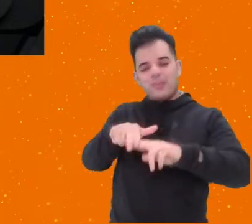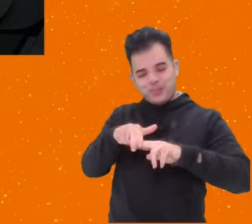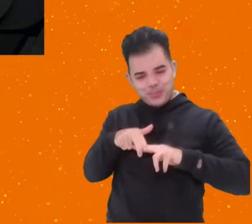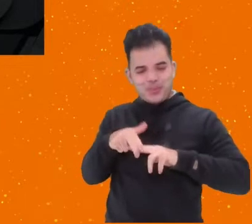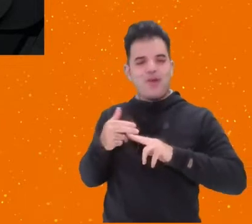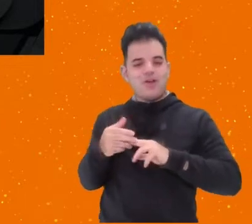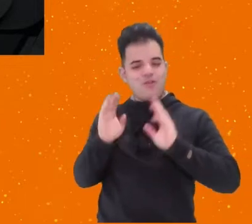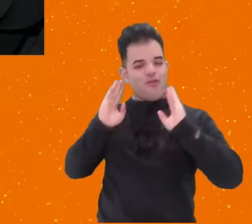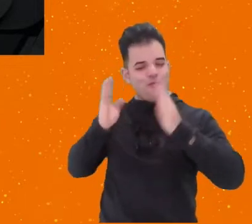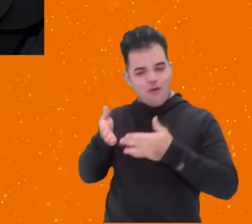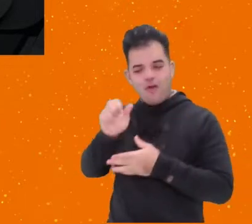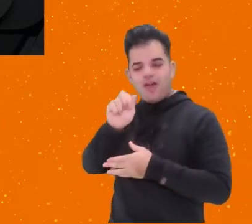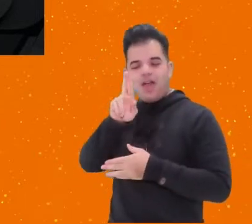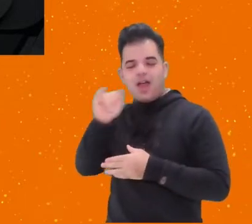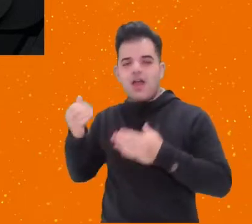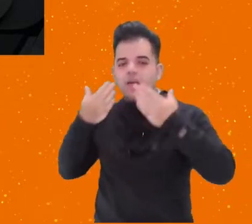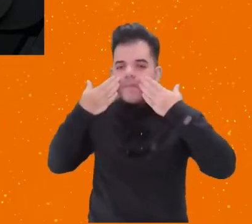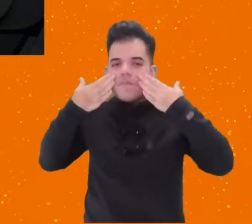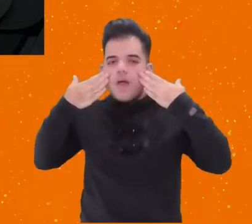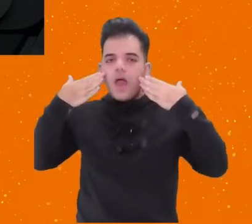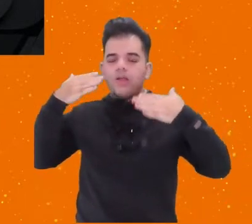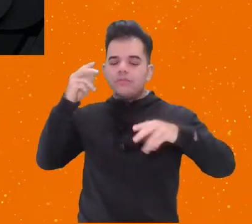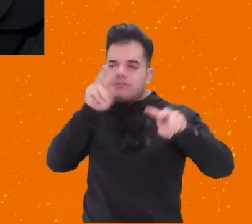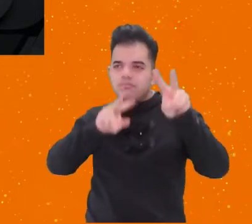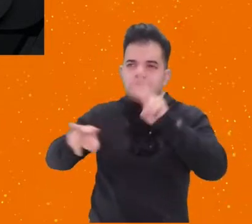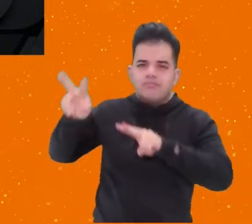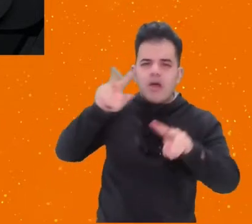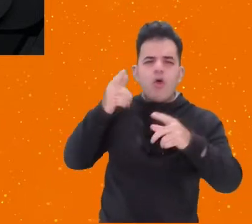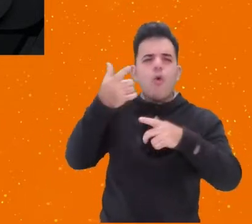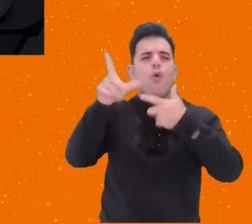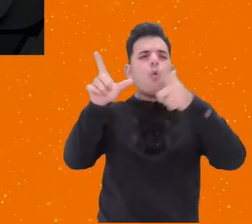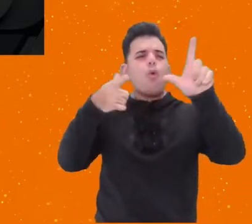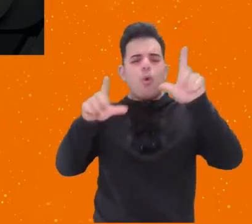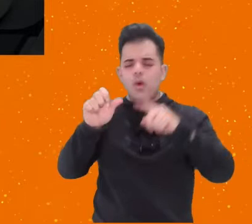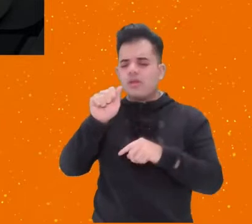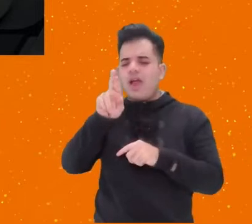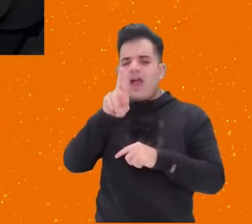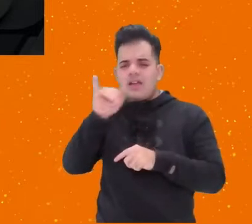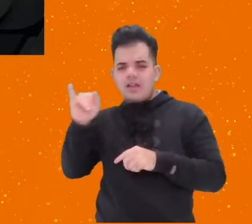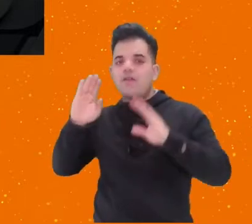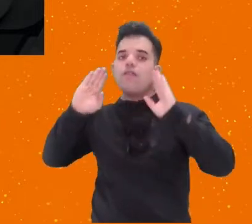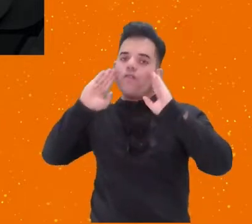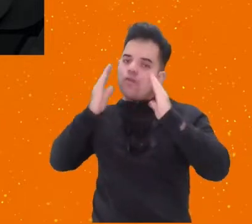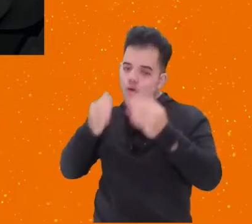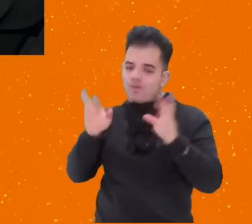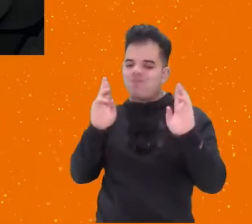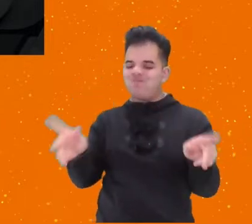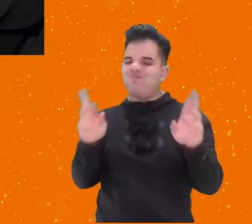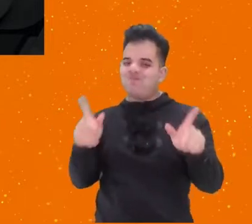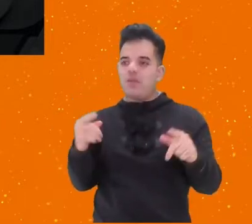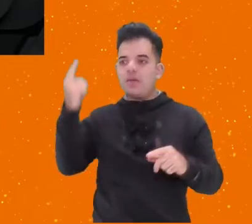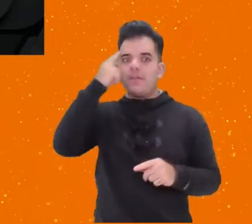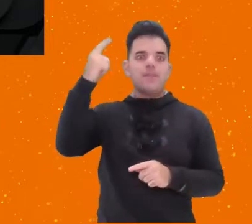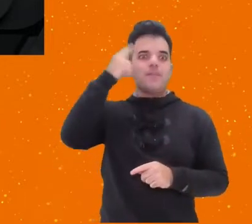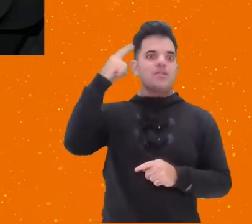né? Textura, tom de pele, outros parâmetros que a Arri se importa do que não ficar pensando